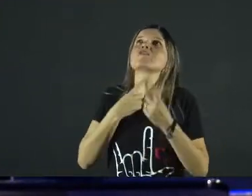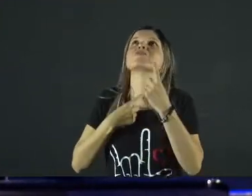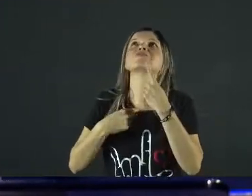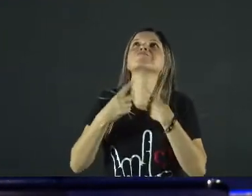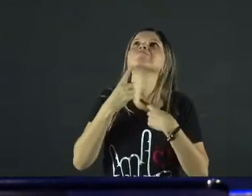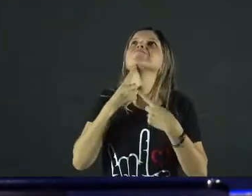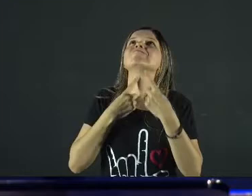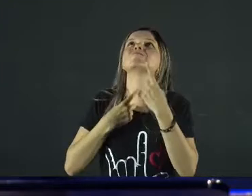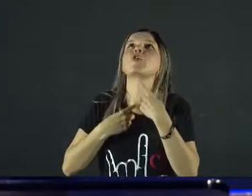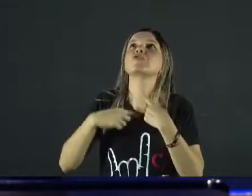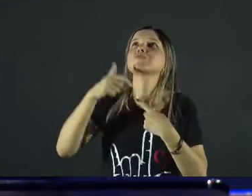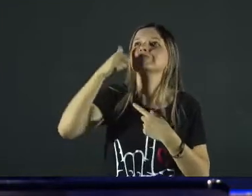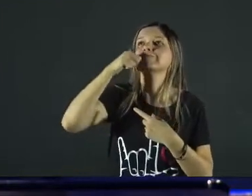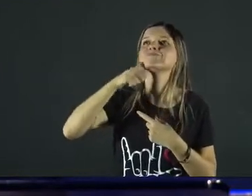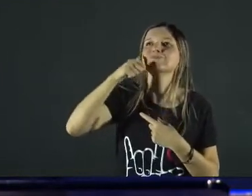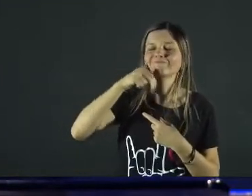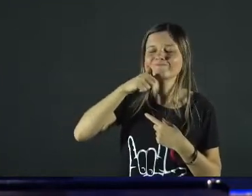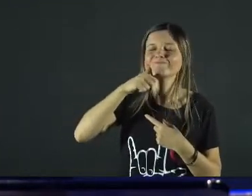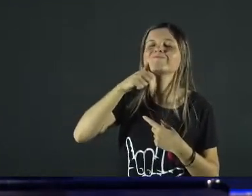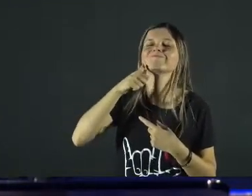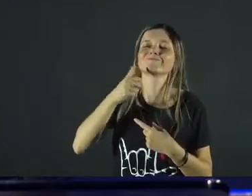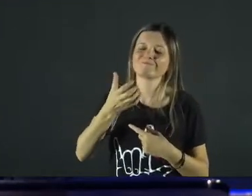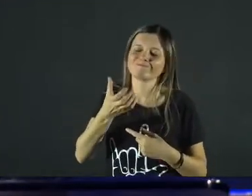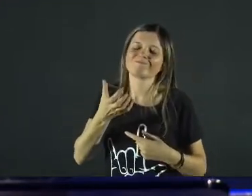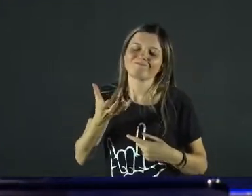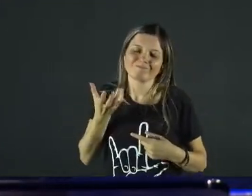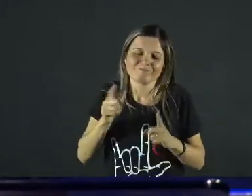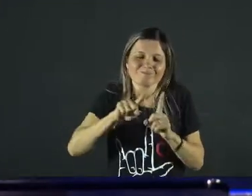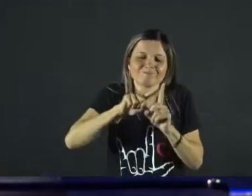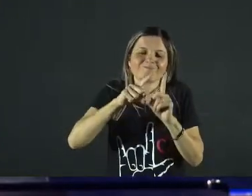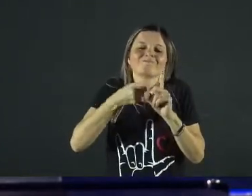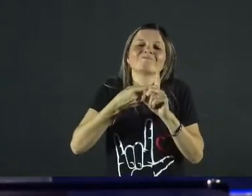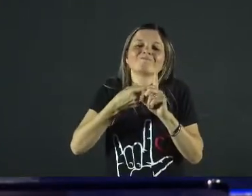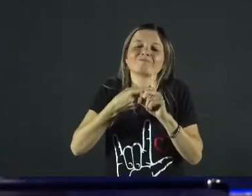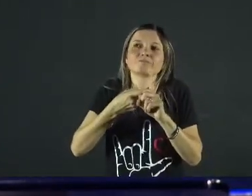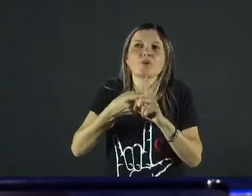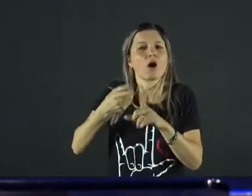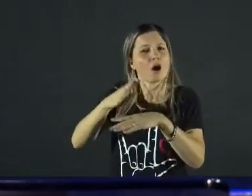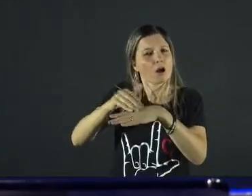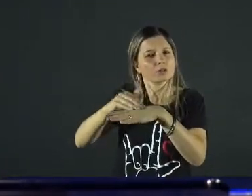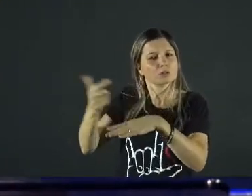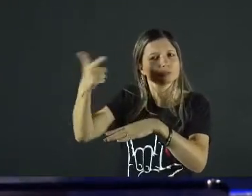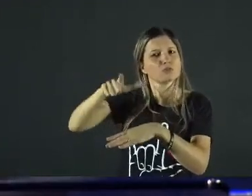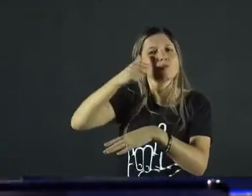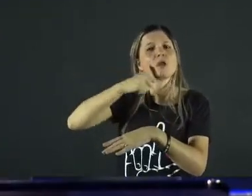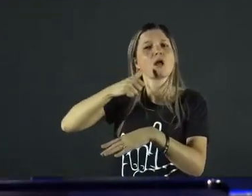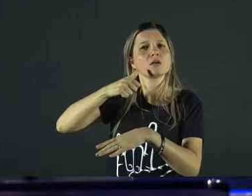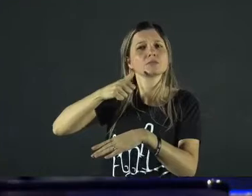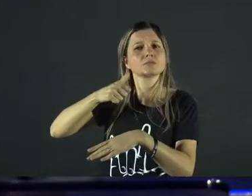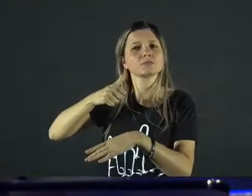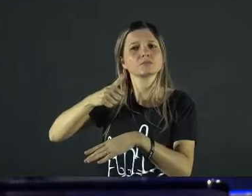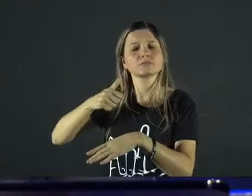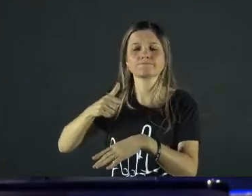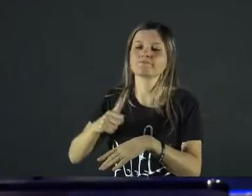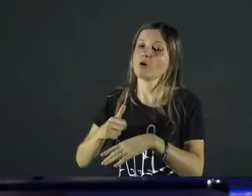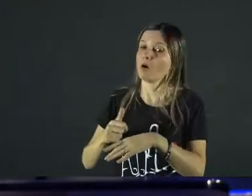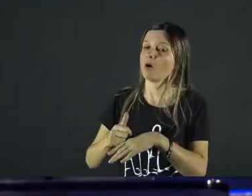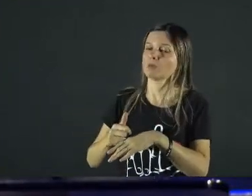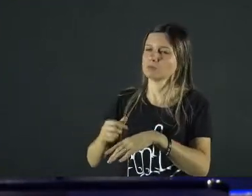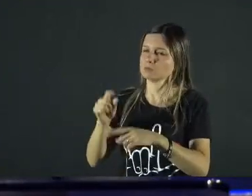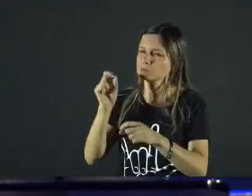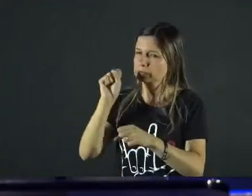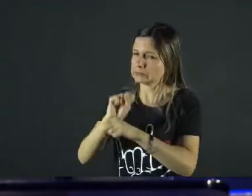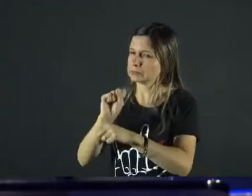vontade, era o maior desejo daquela mulher, era ficar grávida, ele manda chamá-la novamente e disse: olha, daqui ao